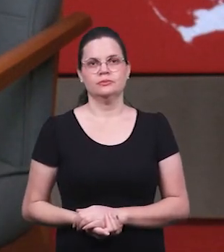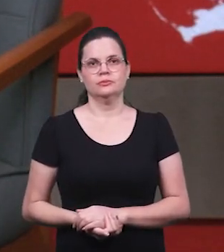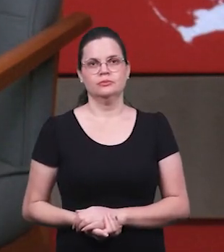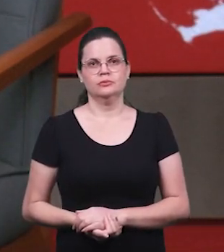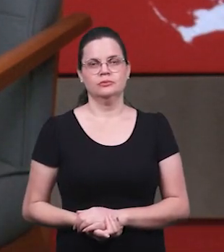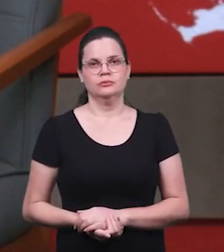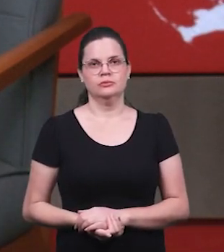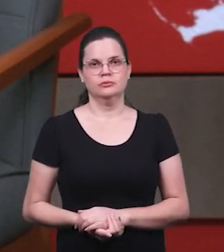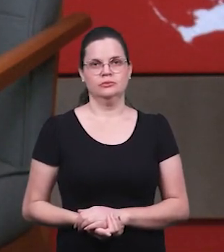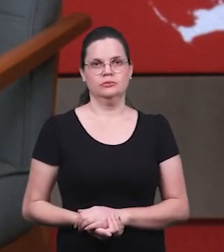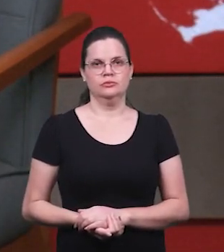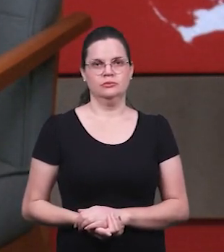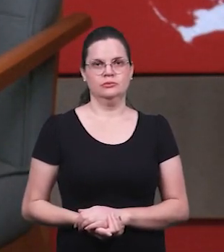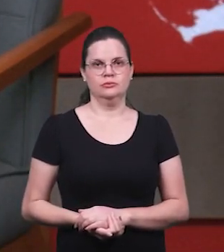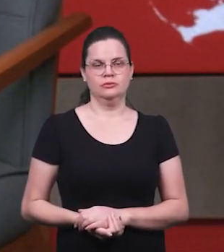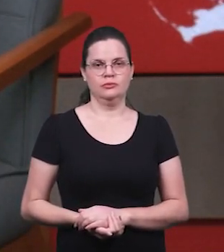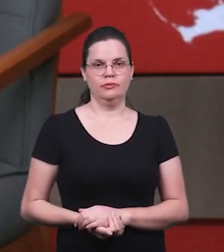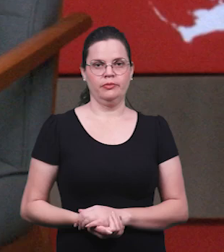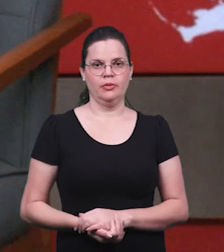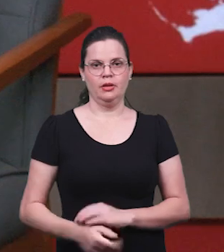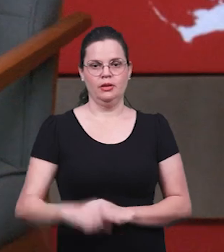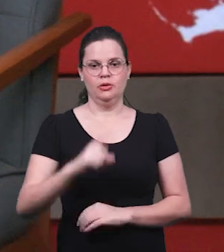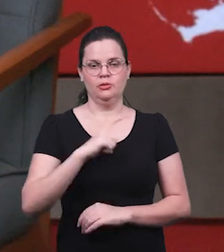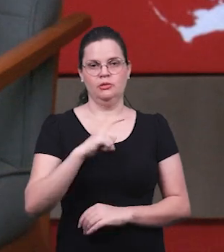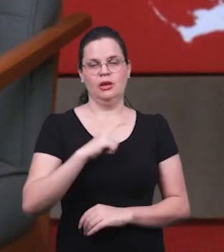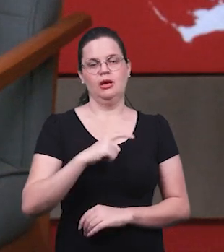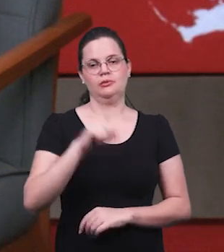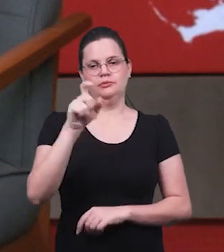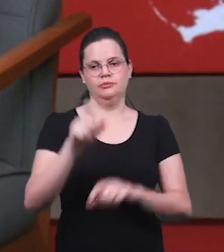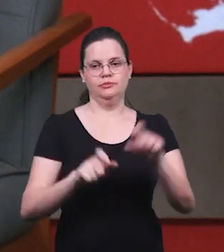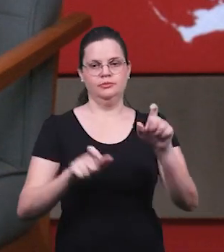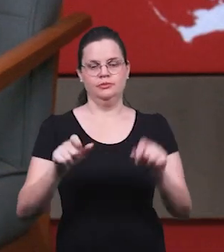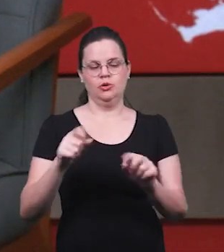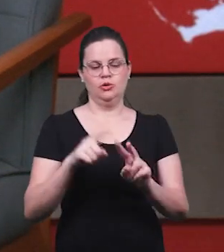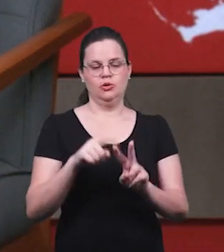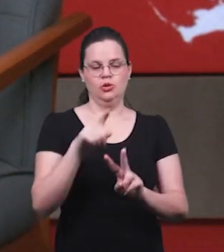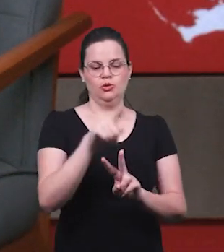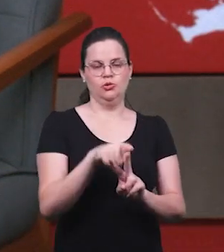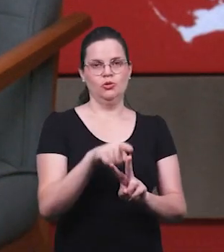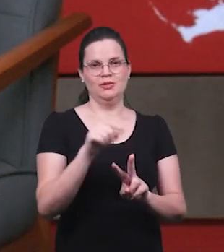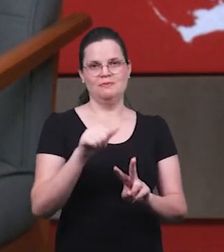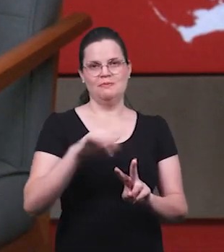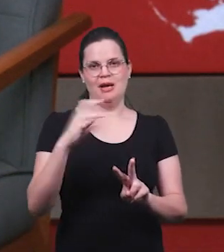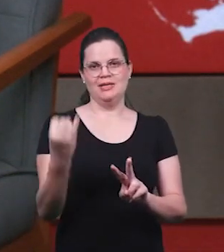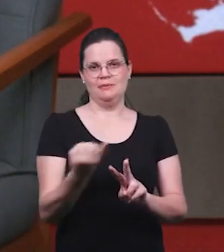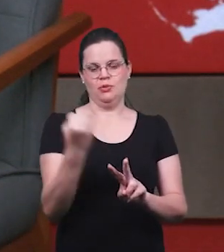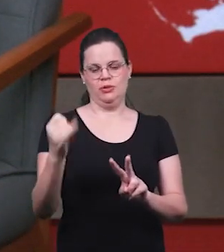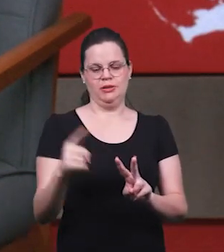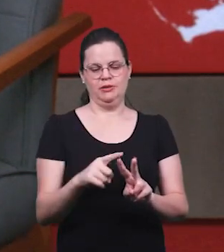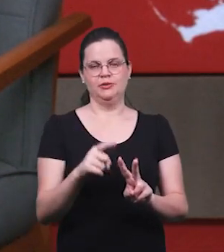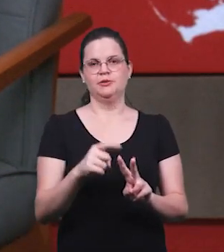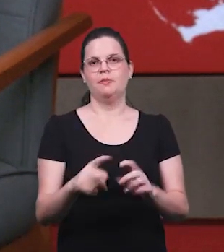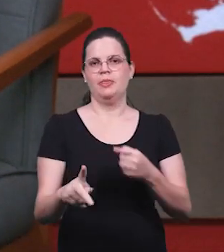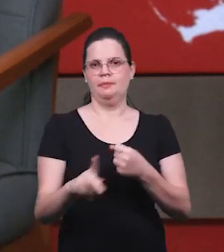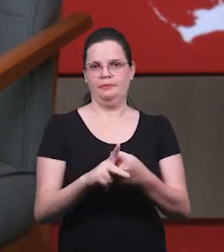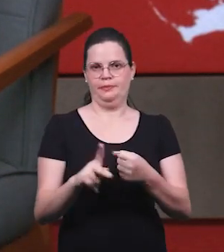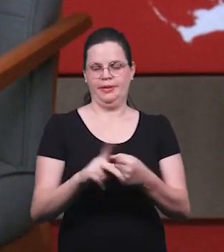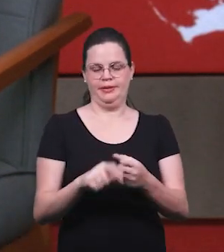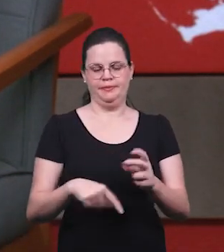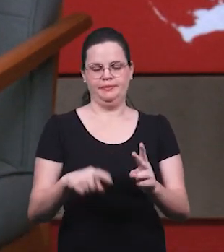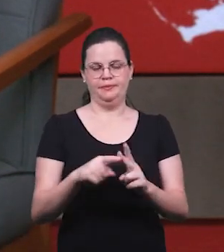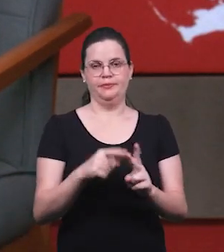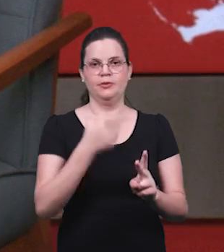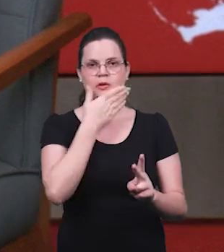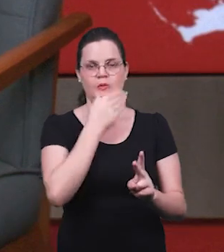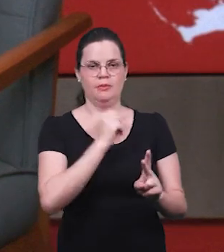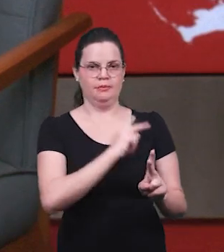Claro que os dois personagens mais importantes no livro de Atos, o apóstolo Paulo e o apóstolo Pedro, mas nós